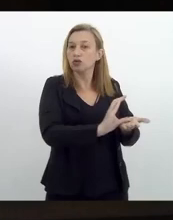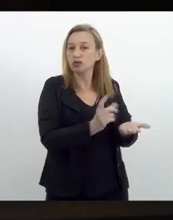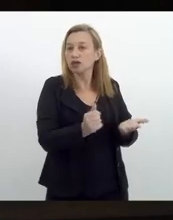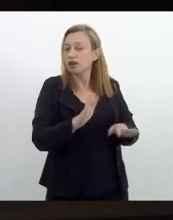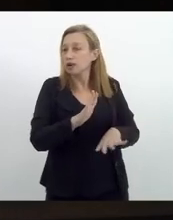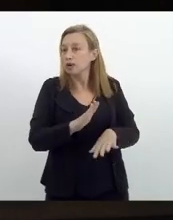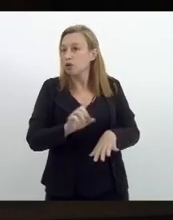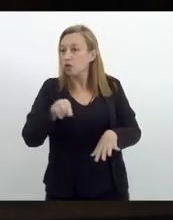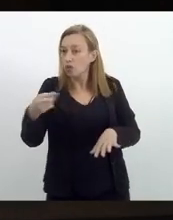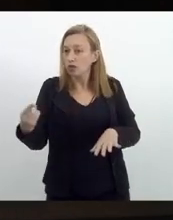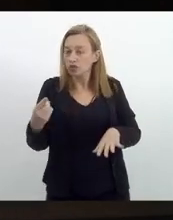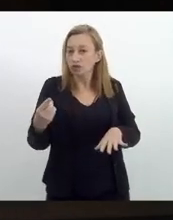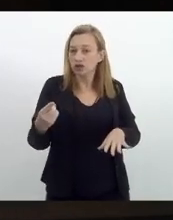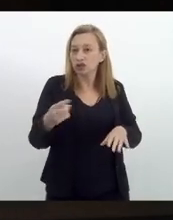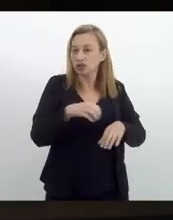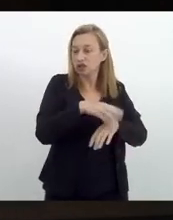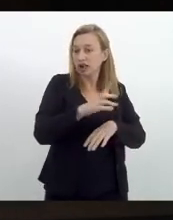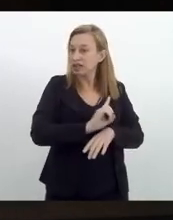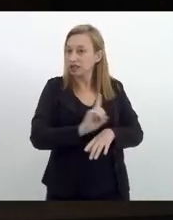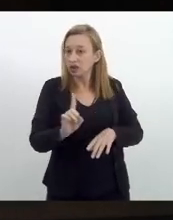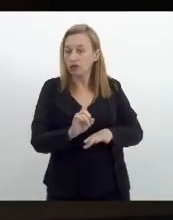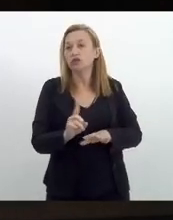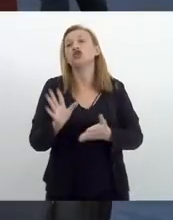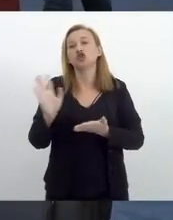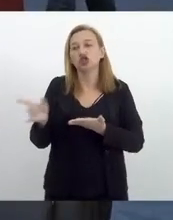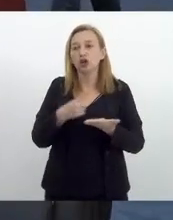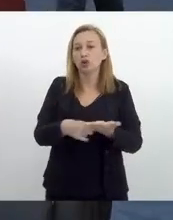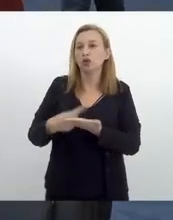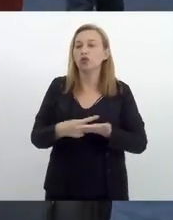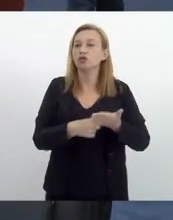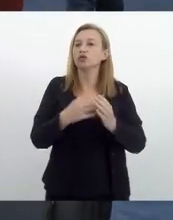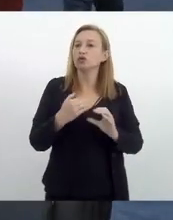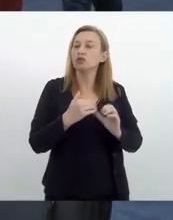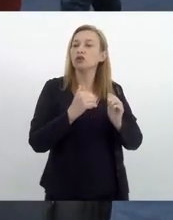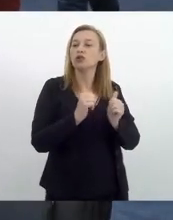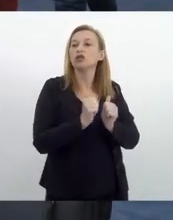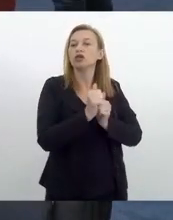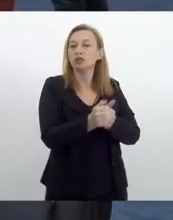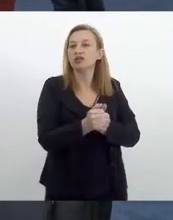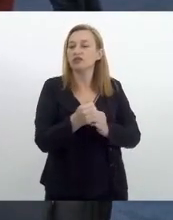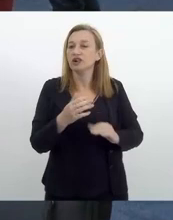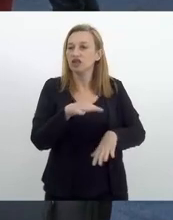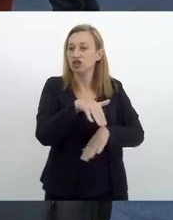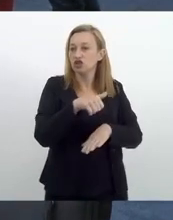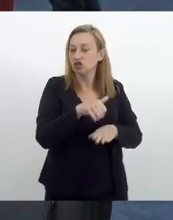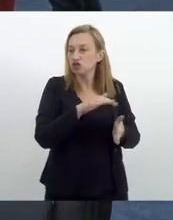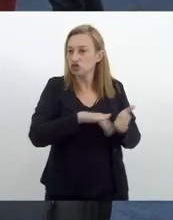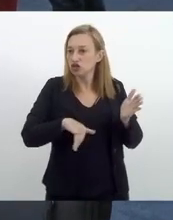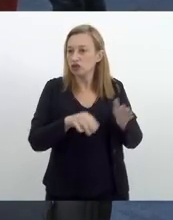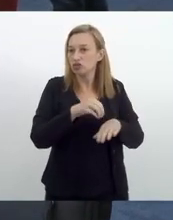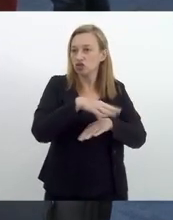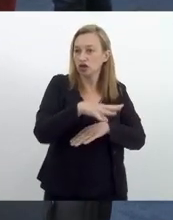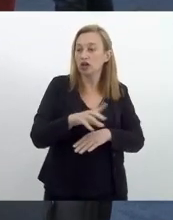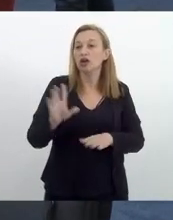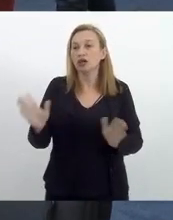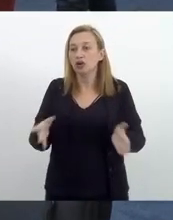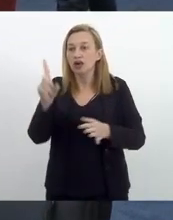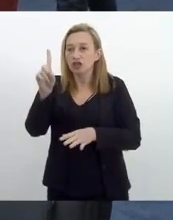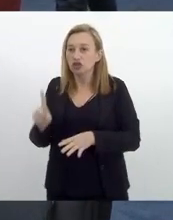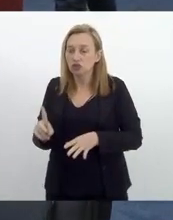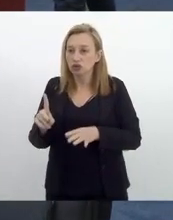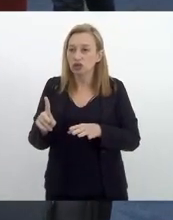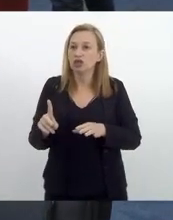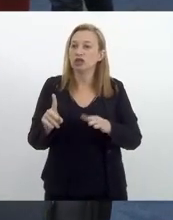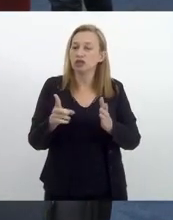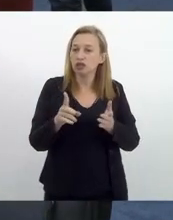só uma questão política também. O pessoal já fez o acordo, o caminhamento vai tirar o destaque. em relação à auditoria da dívida, salvo engano, nós já